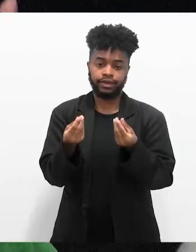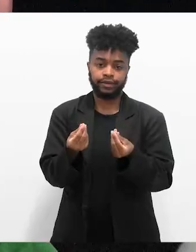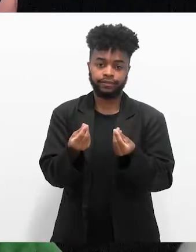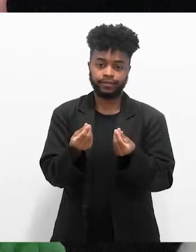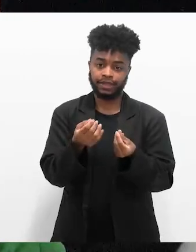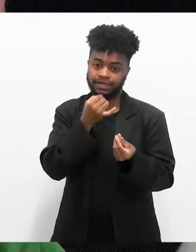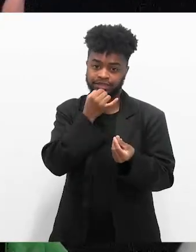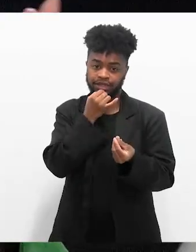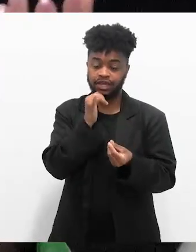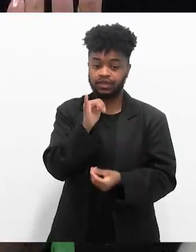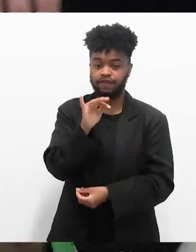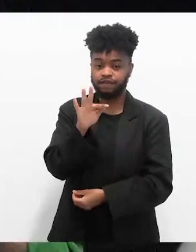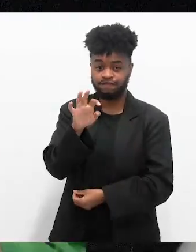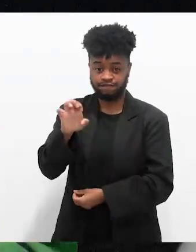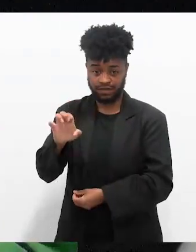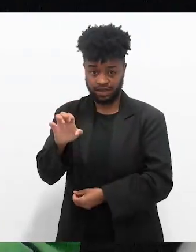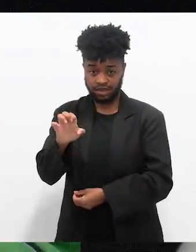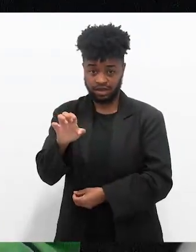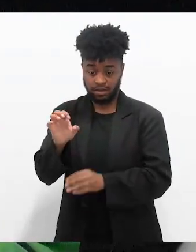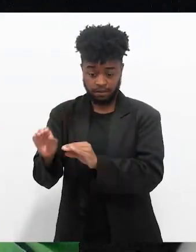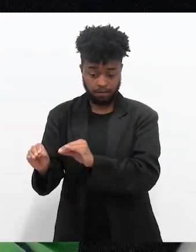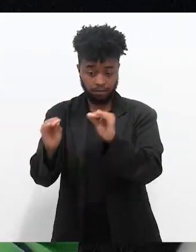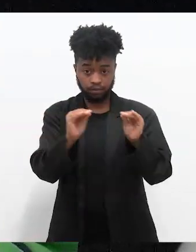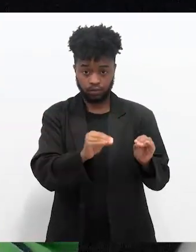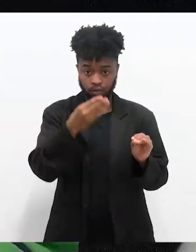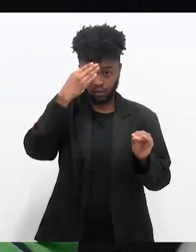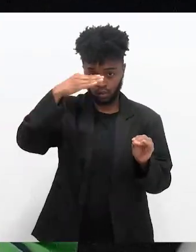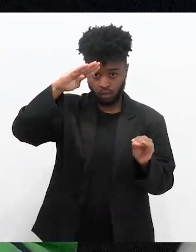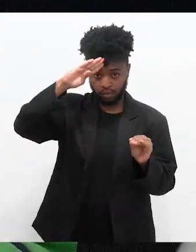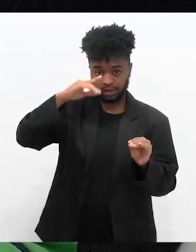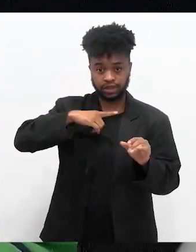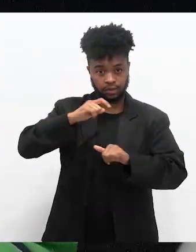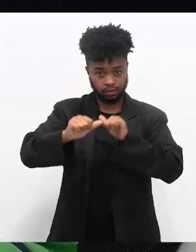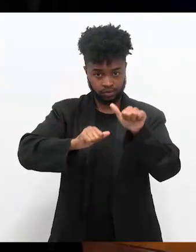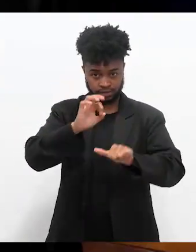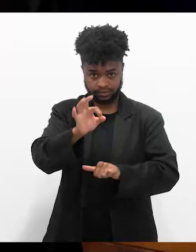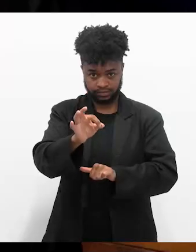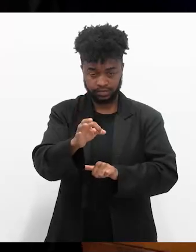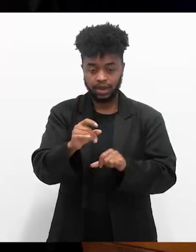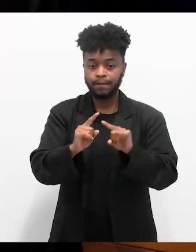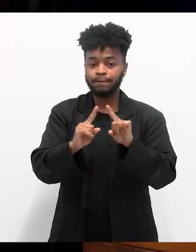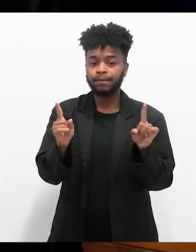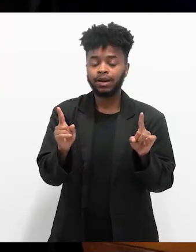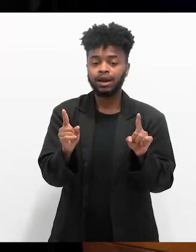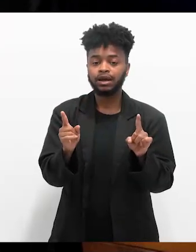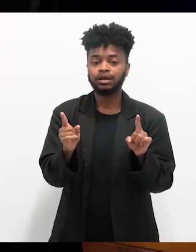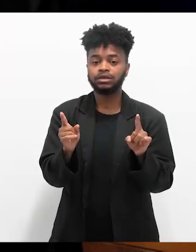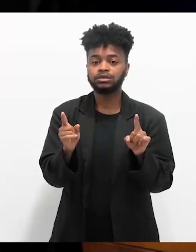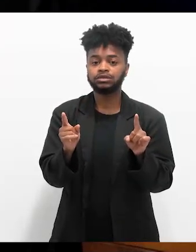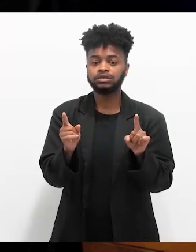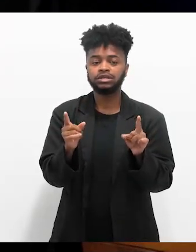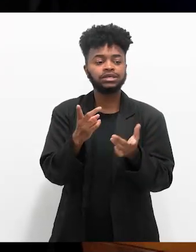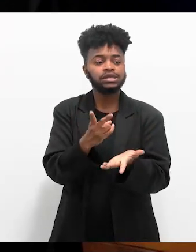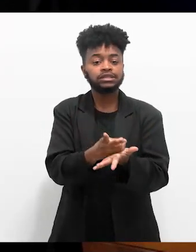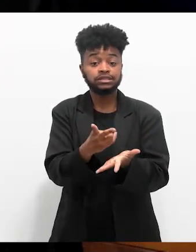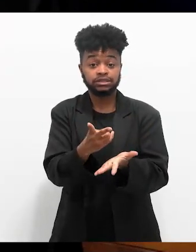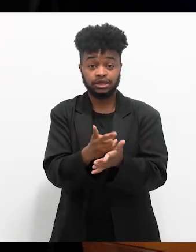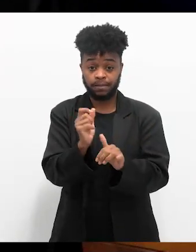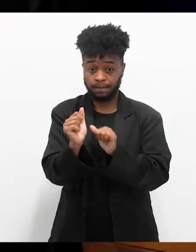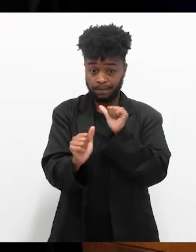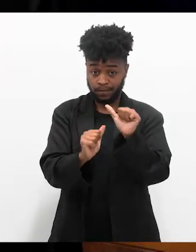digamos, de fé, Sim. E vem para Cuba, ele já tem uma mudança. Sofre como toda mudança,